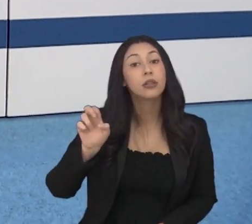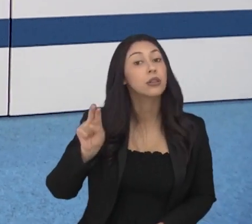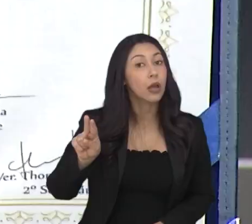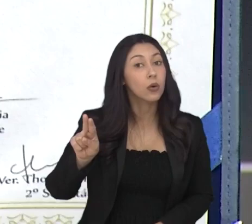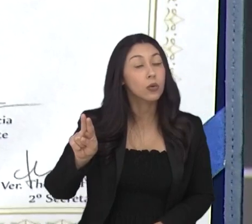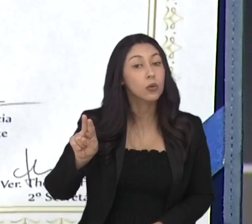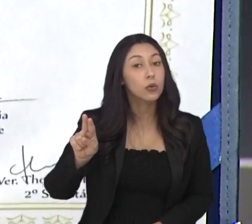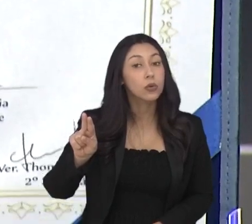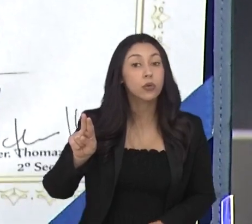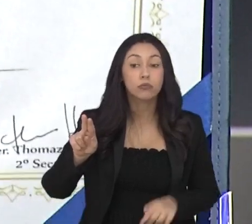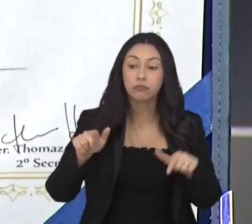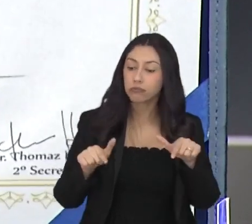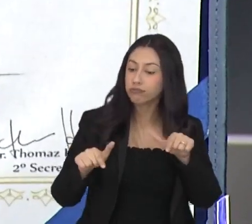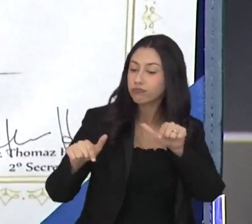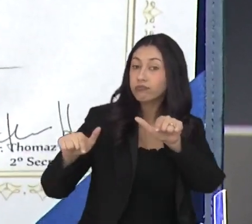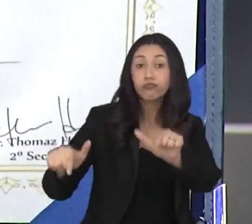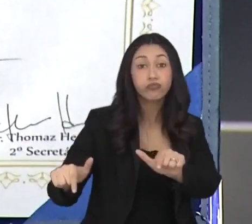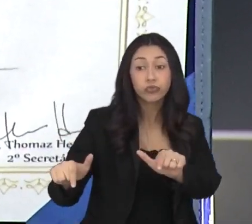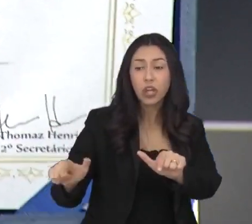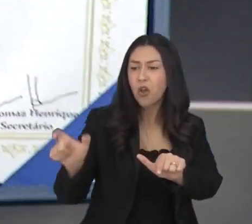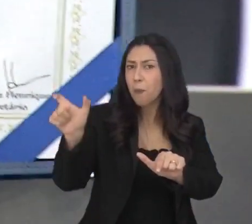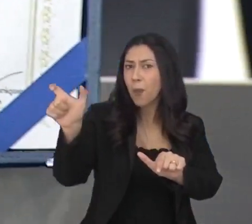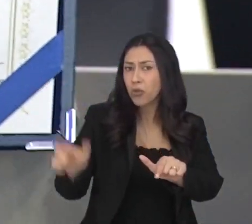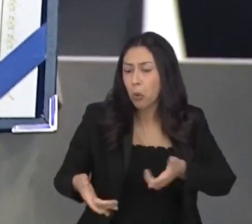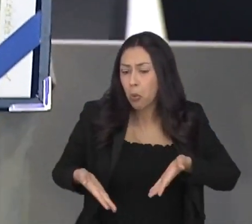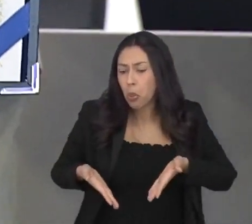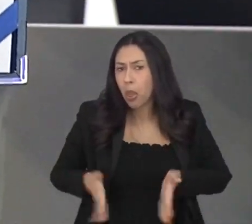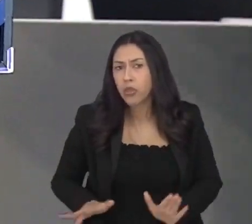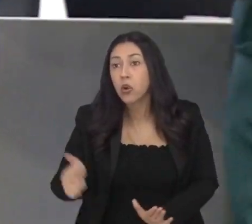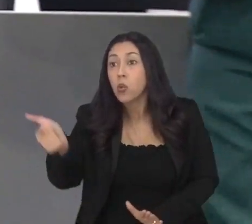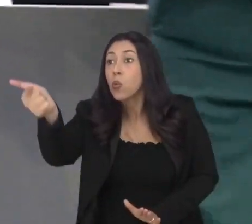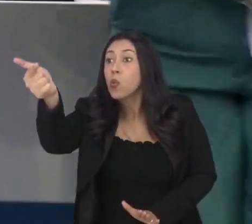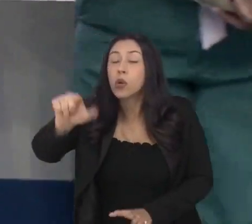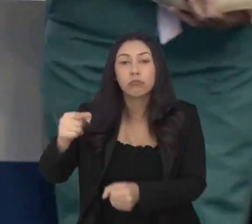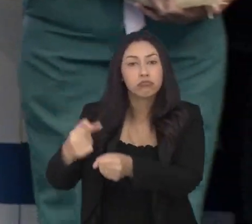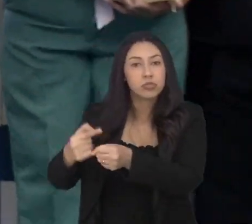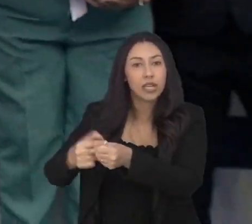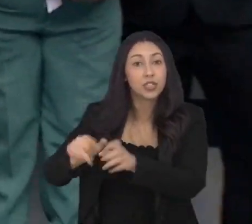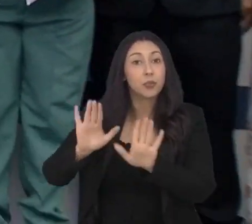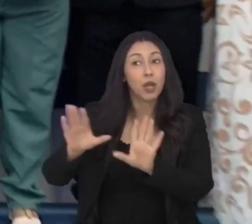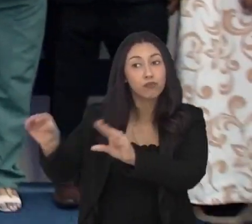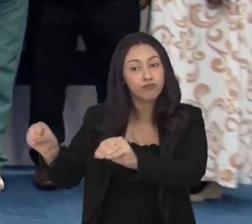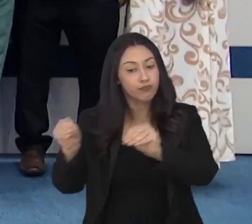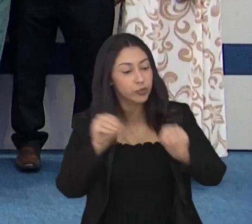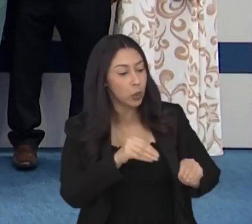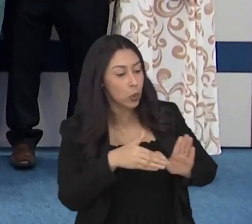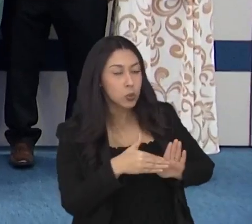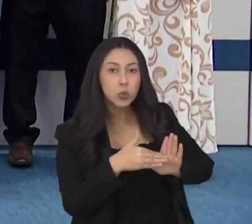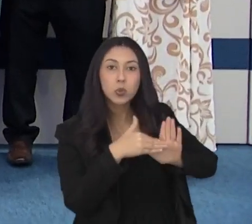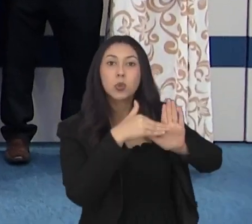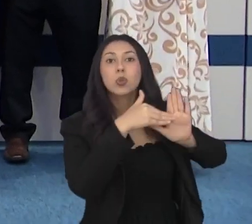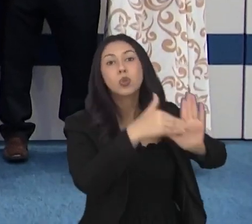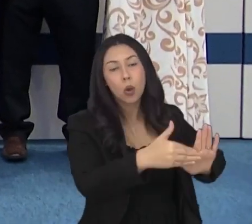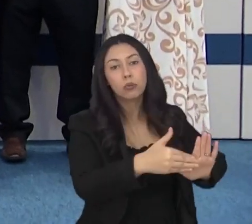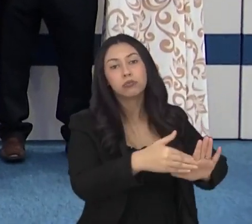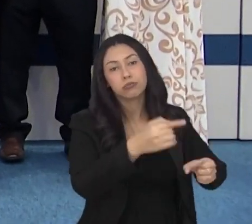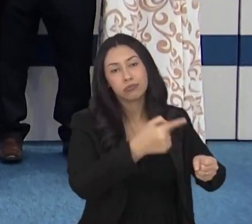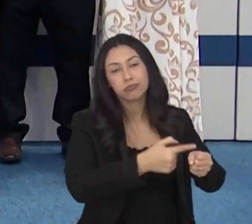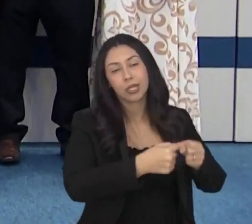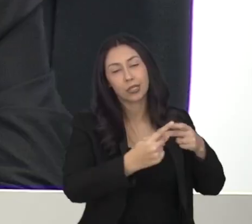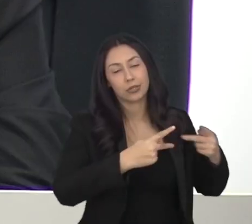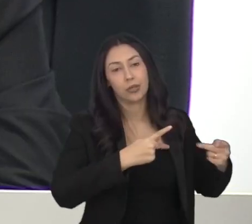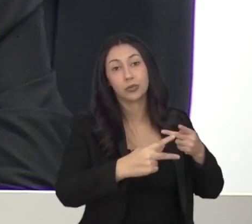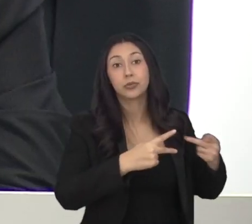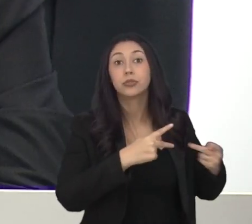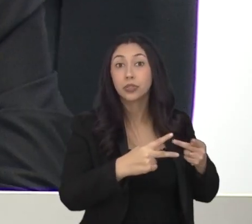do Amaral. A honraria é destinada a pessoas que não são nascidas na cidade, mas desempenham um papel de destaque em São